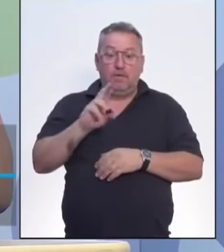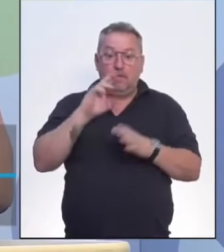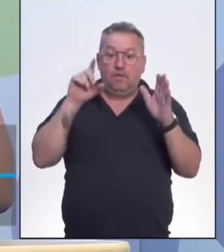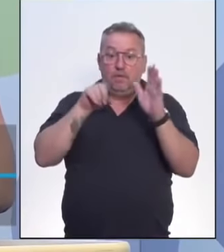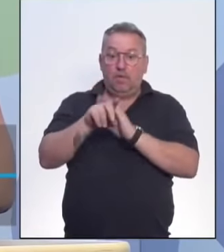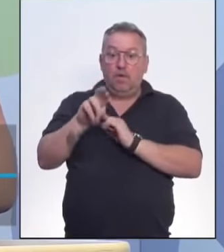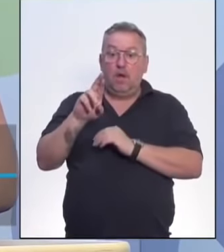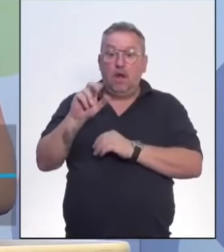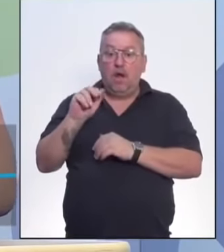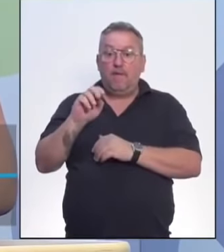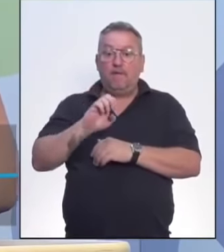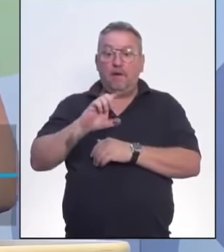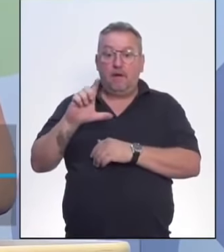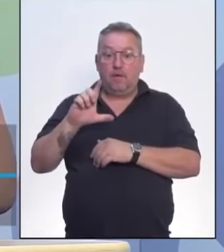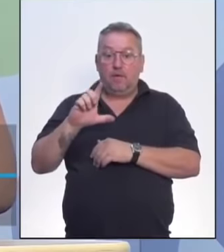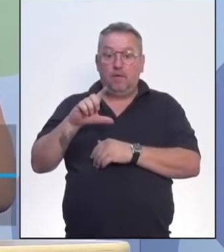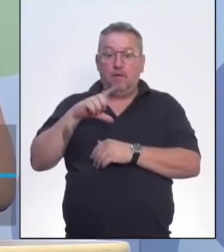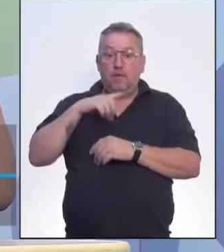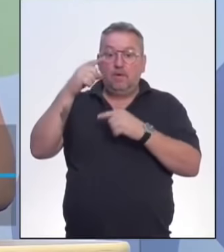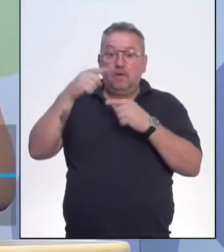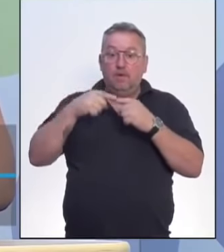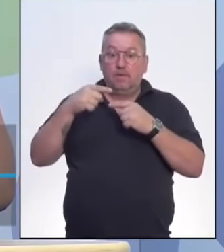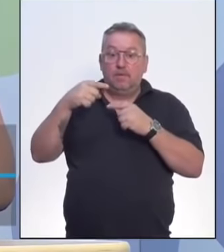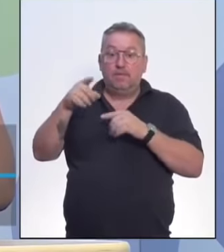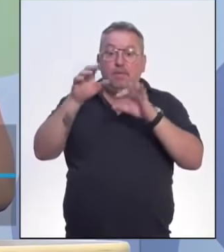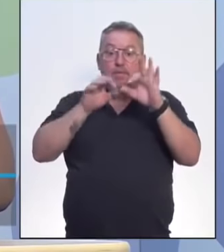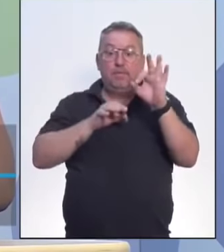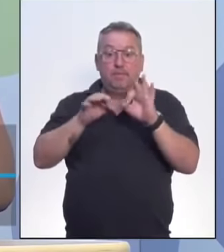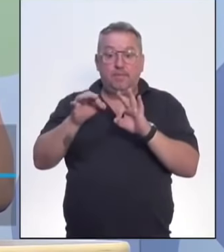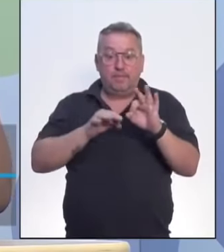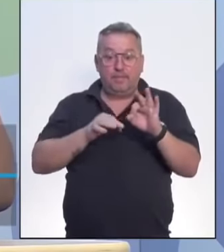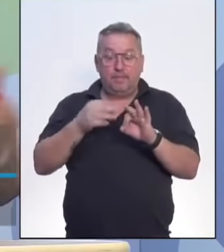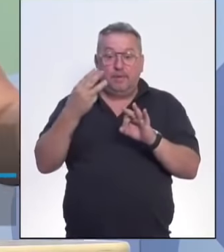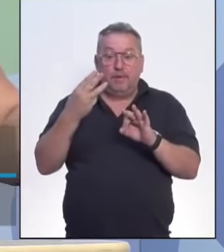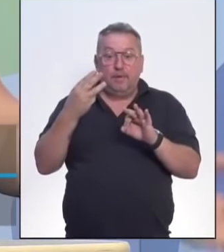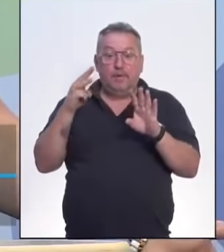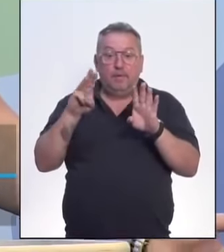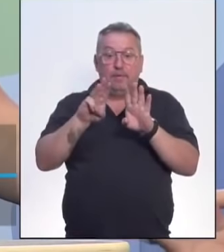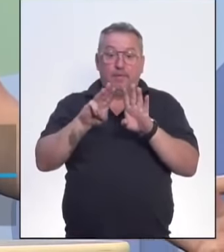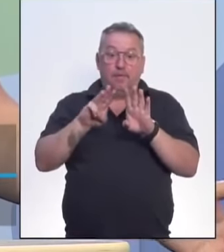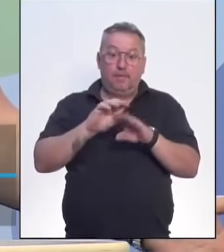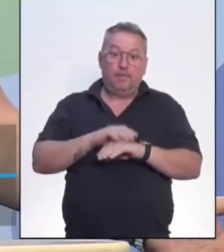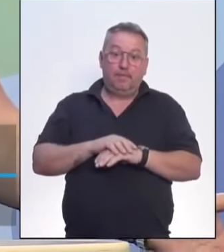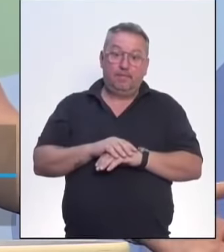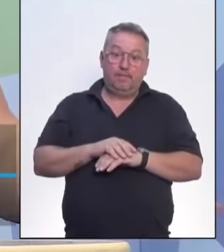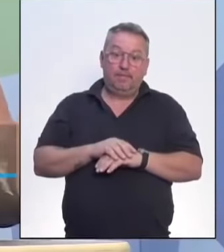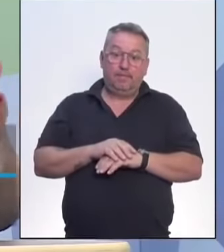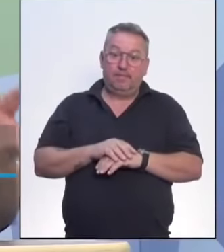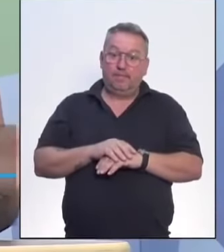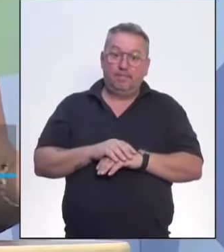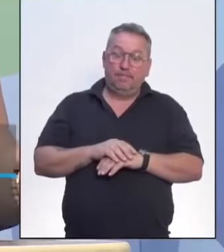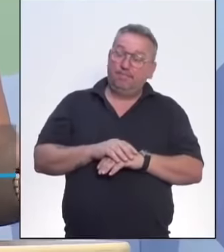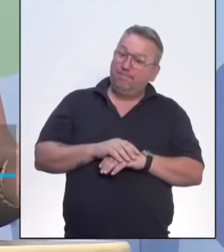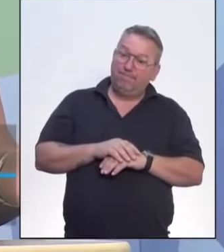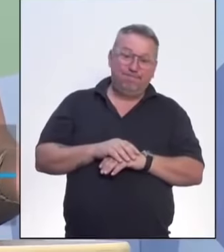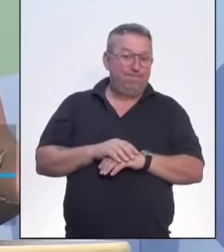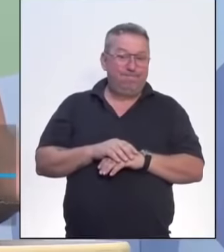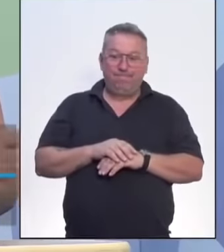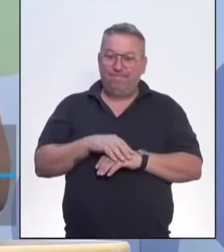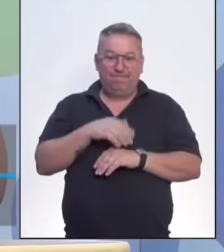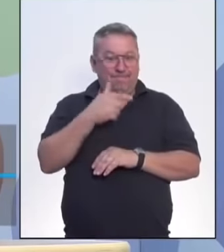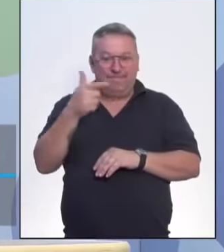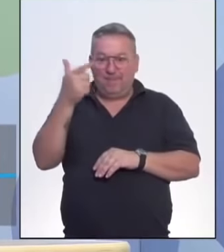do Rafael. Vai ter uma semana de preparação para o 3º bimestre? É essa, Rafael. Não vai ter